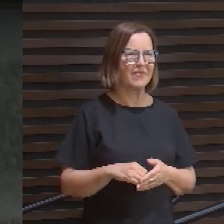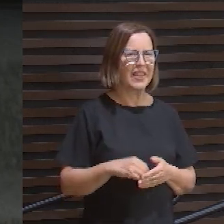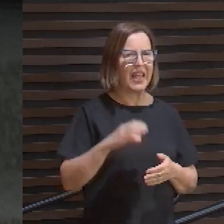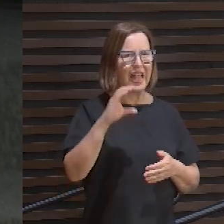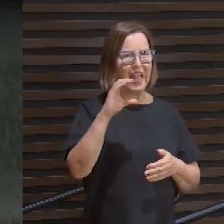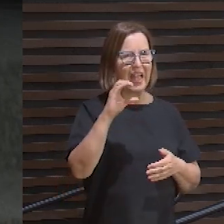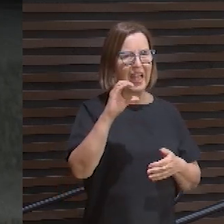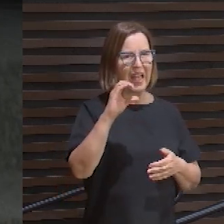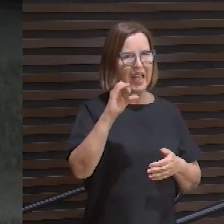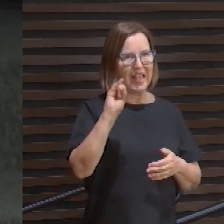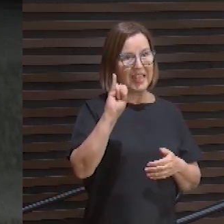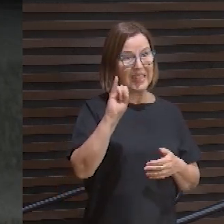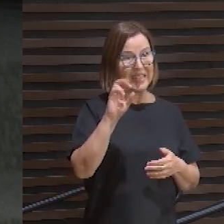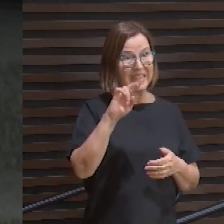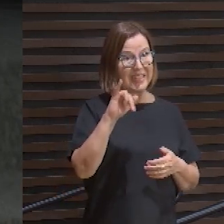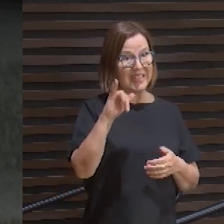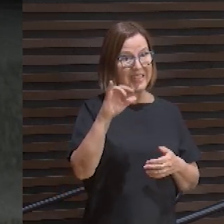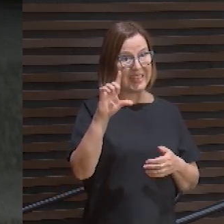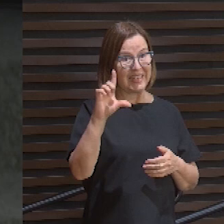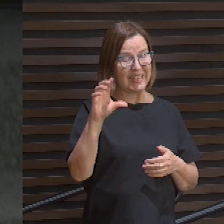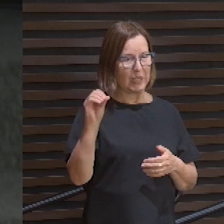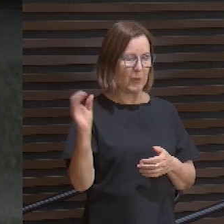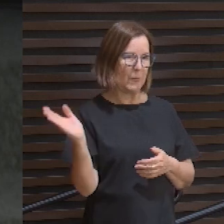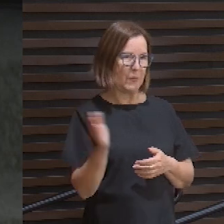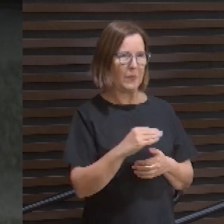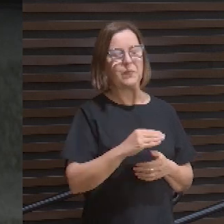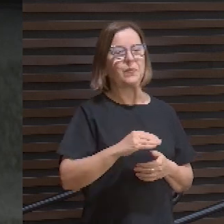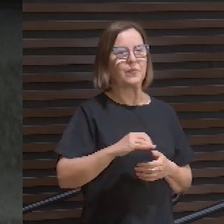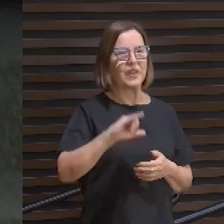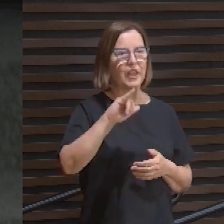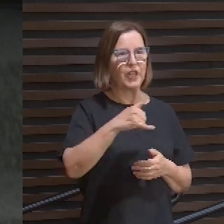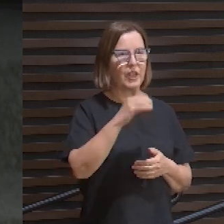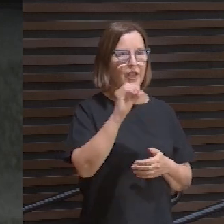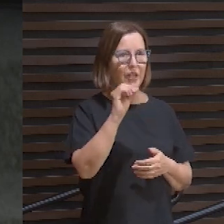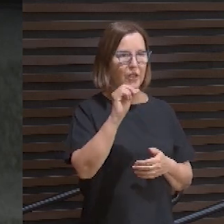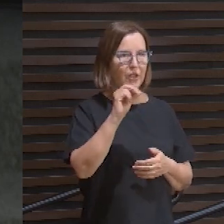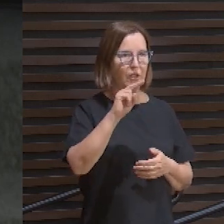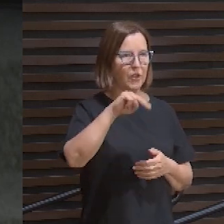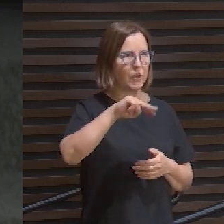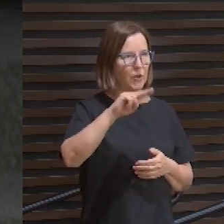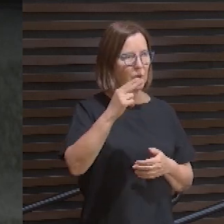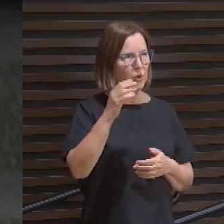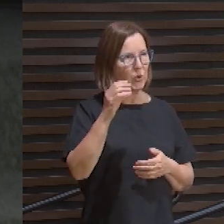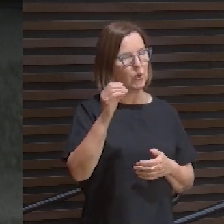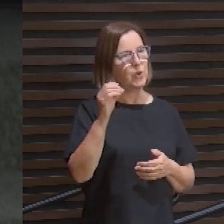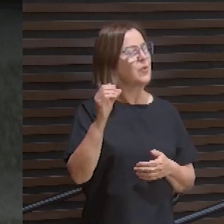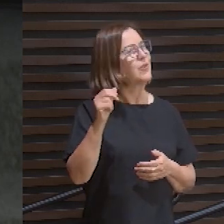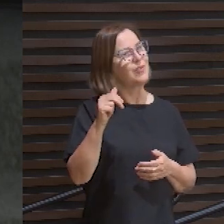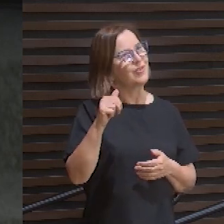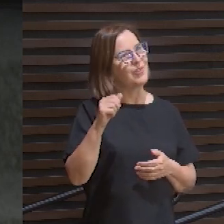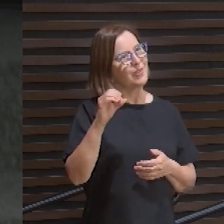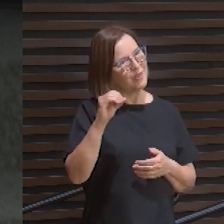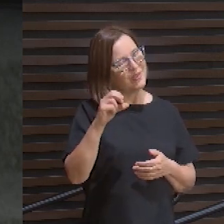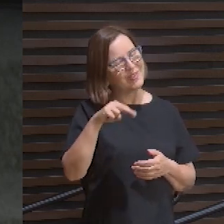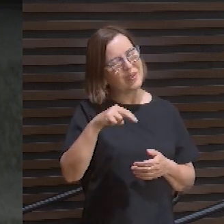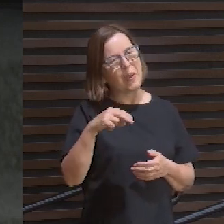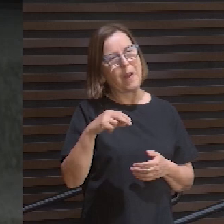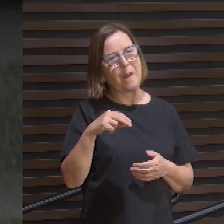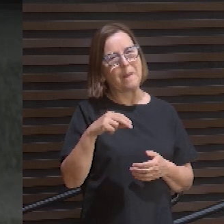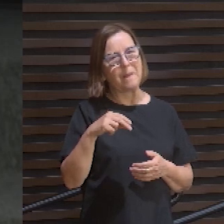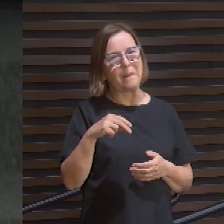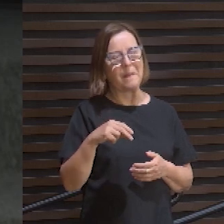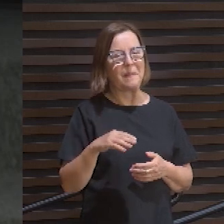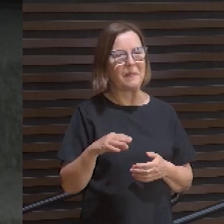aqui, John Piper, meu irmãozão batista lá dos Estados Unidos, dizendo assim, estar crucificado em união com